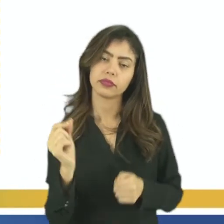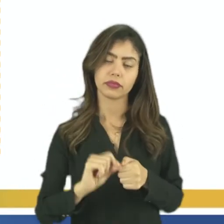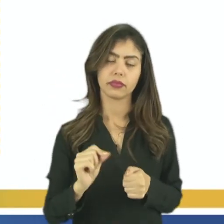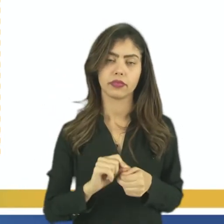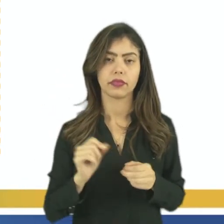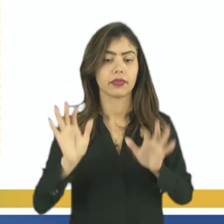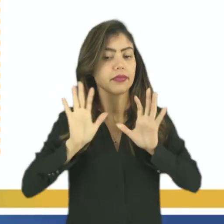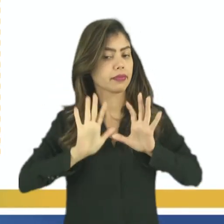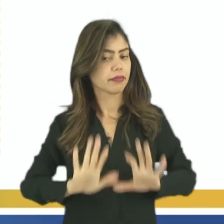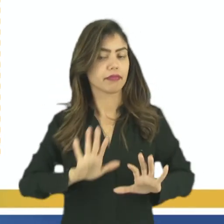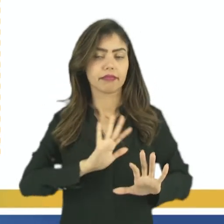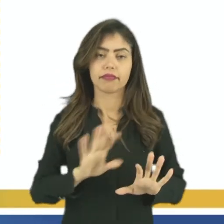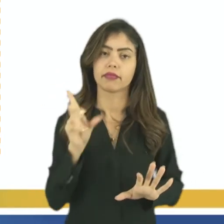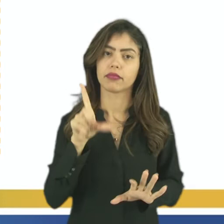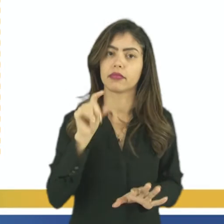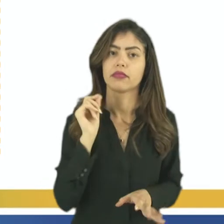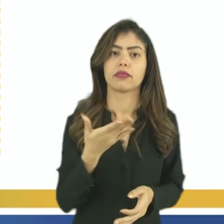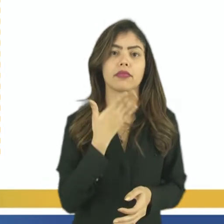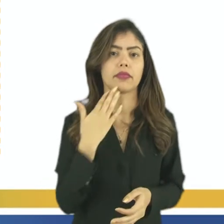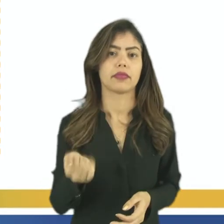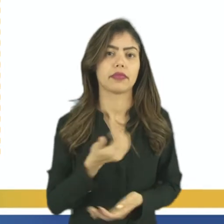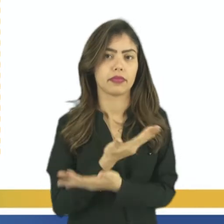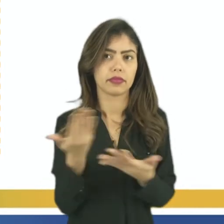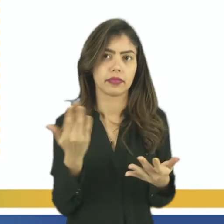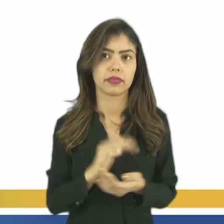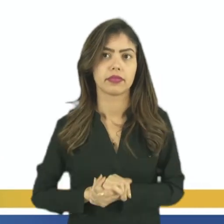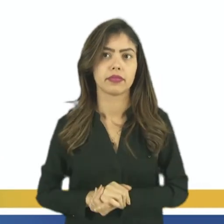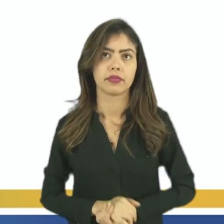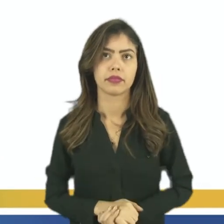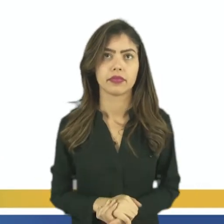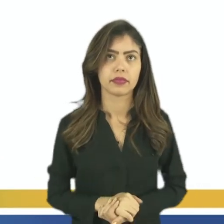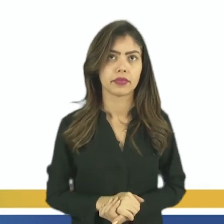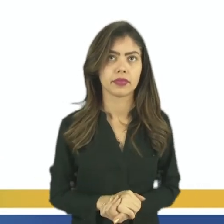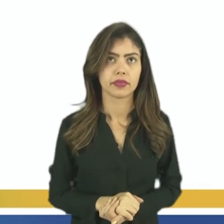forma de fazer aí fique à vontade escolha que você preferir